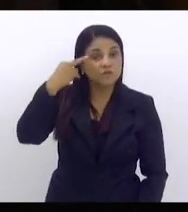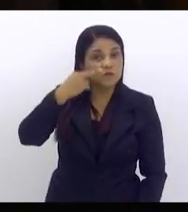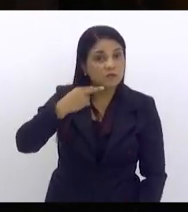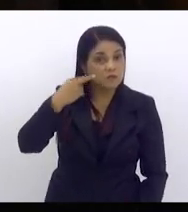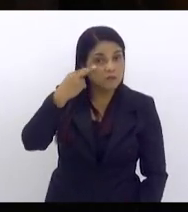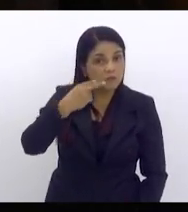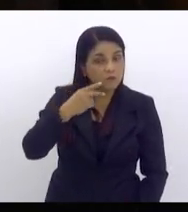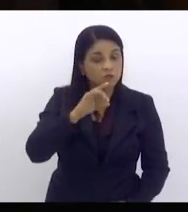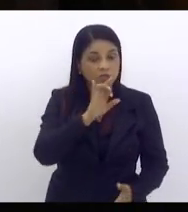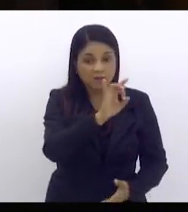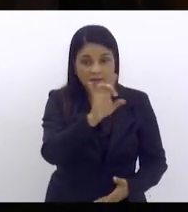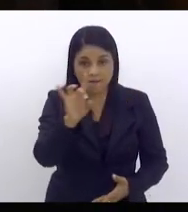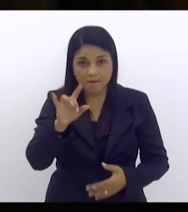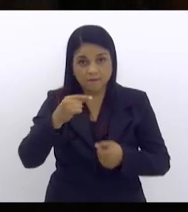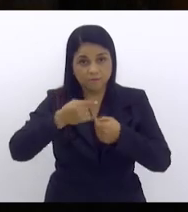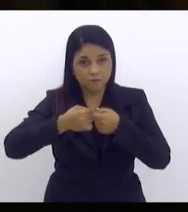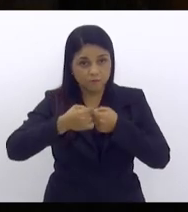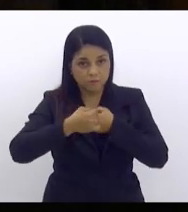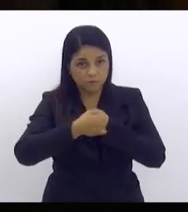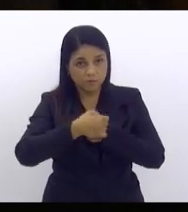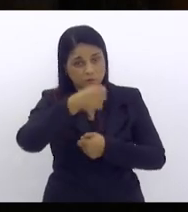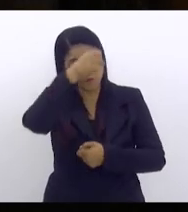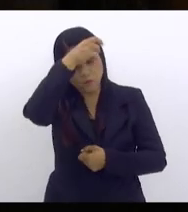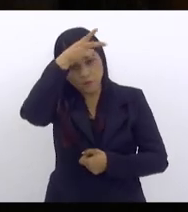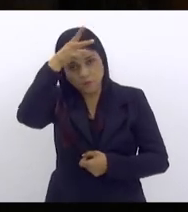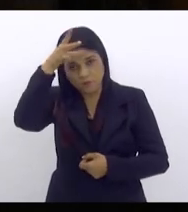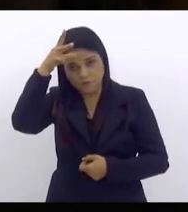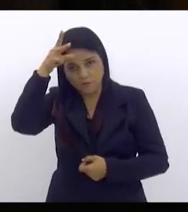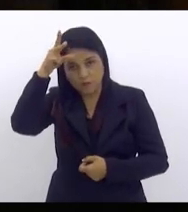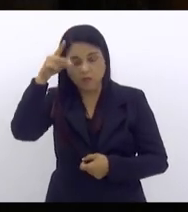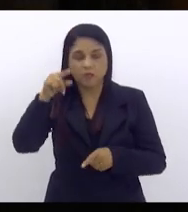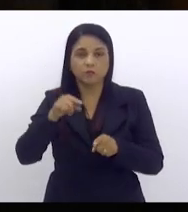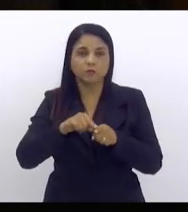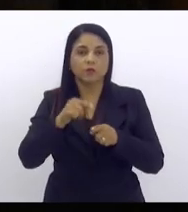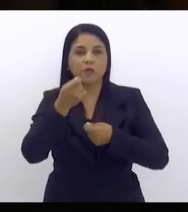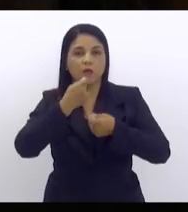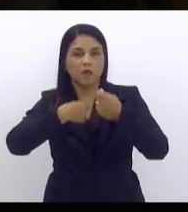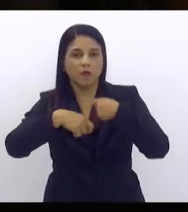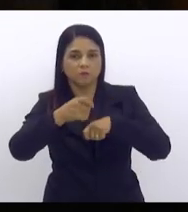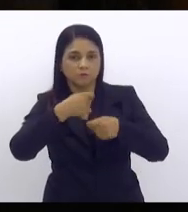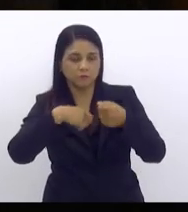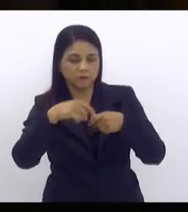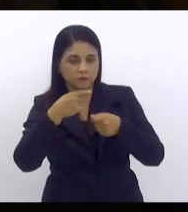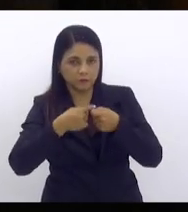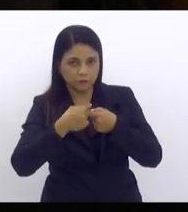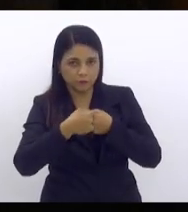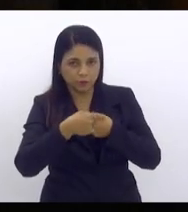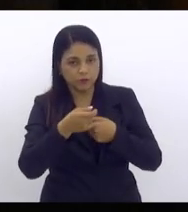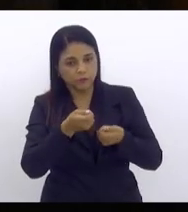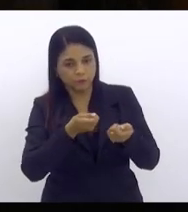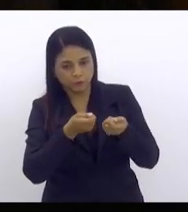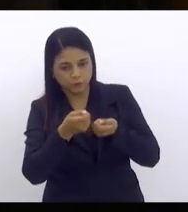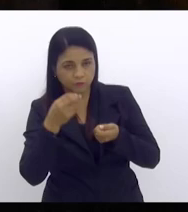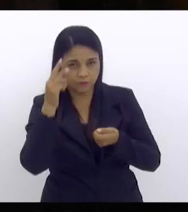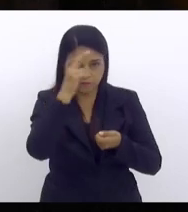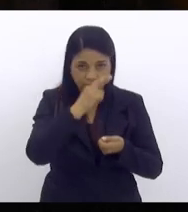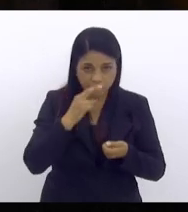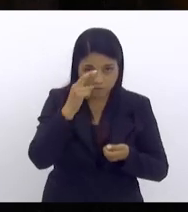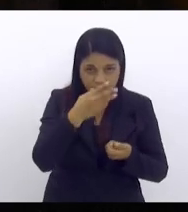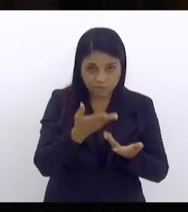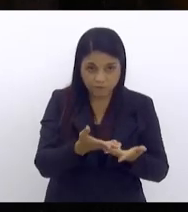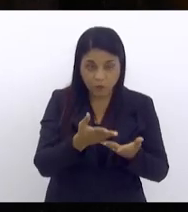dos seus municípios, o prefeito e as administrações municipais. Esta é